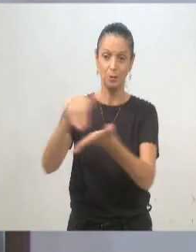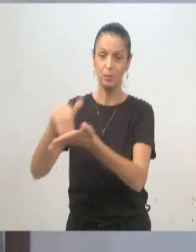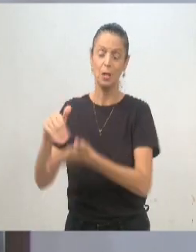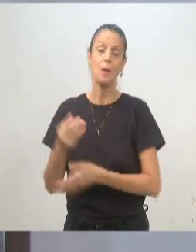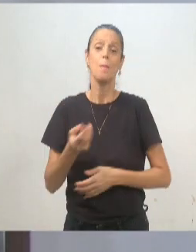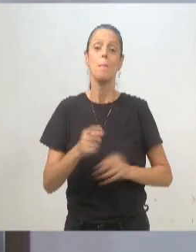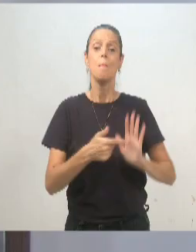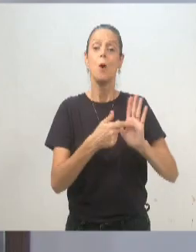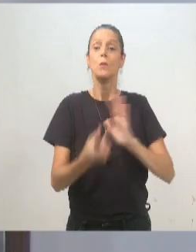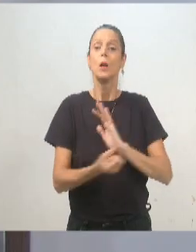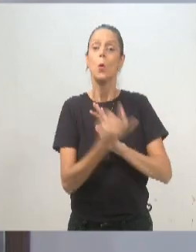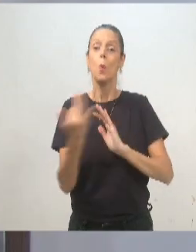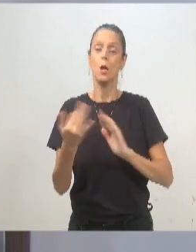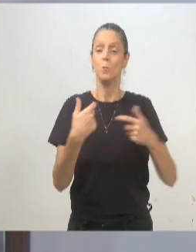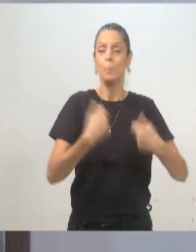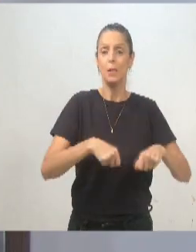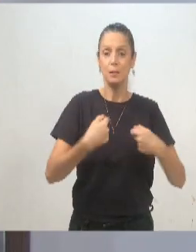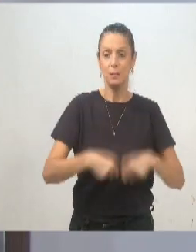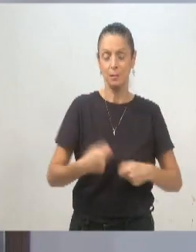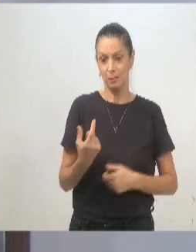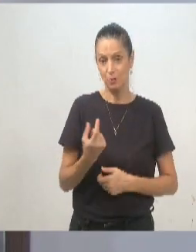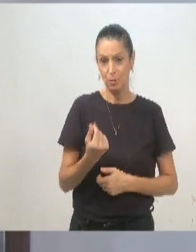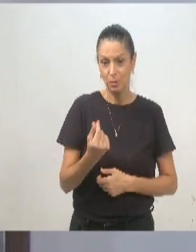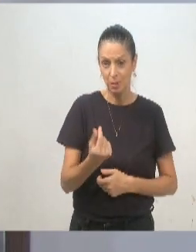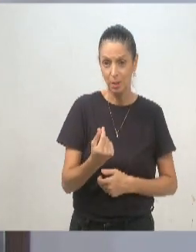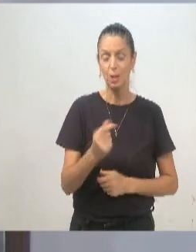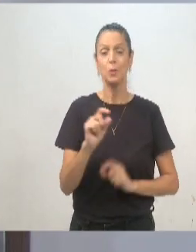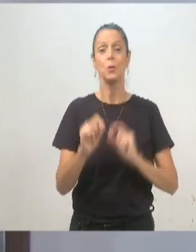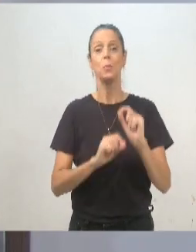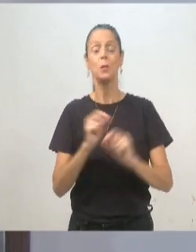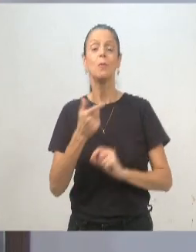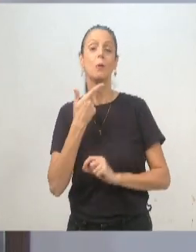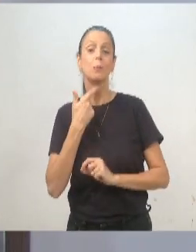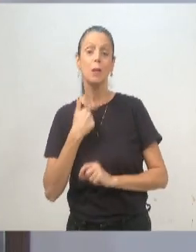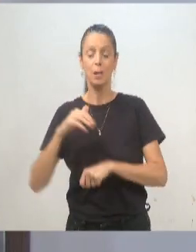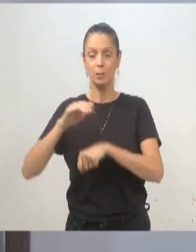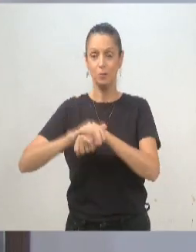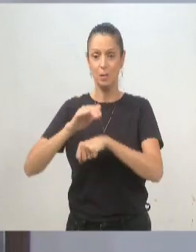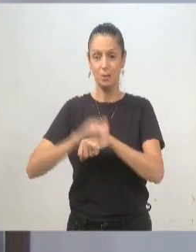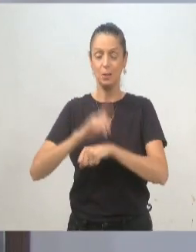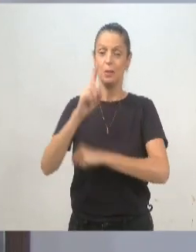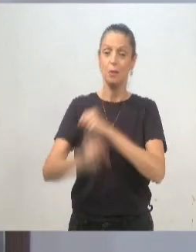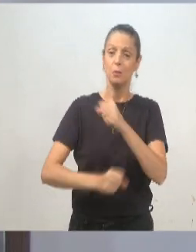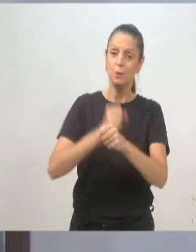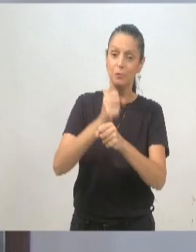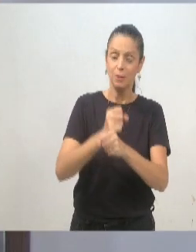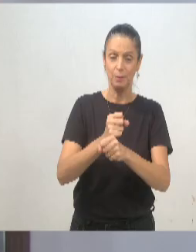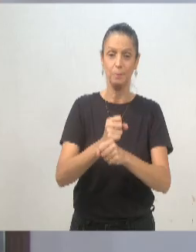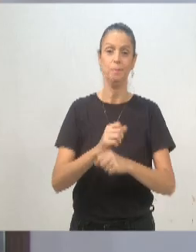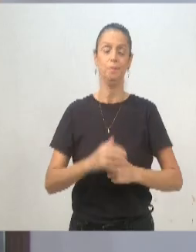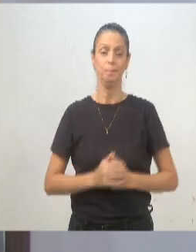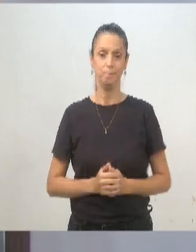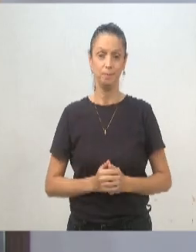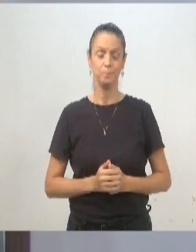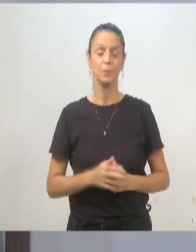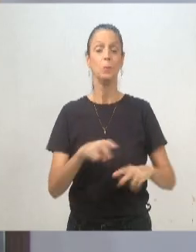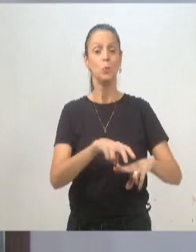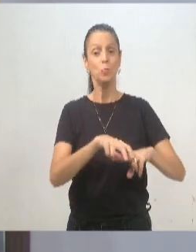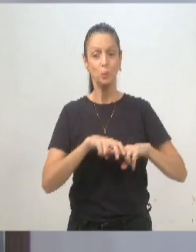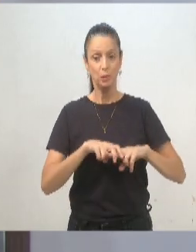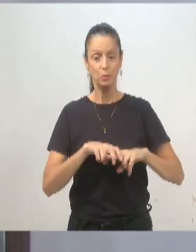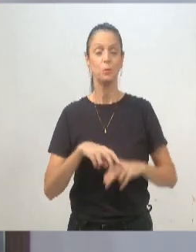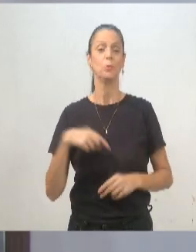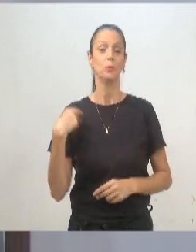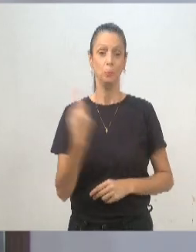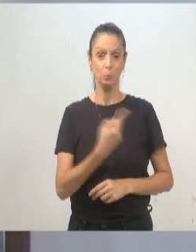caixa e apresenta as necessidades daquilo que gostaria de fazer, realizar no ano seguinte. E baseado nisso,